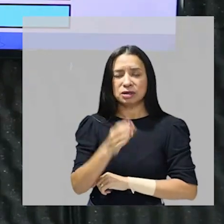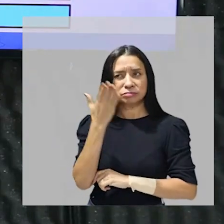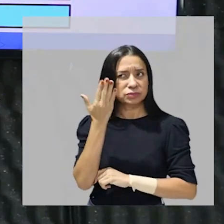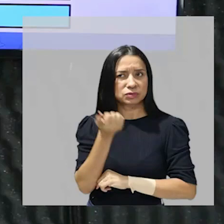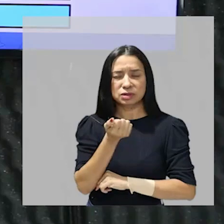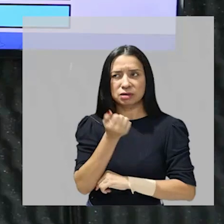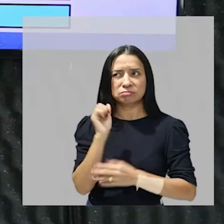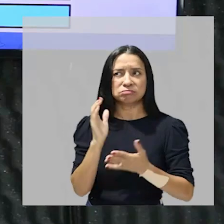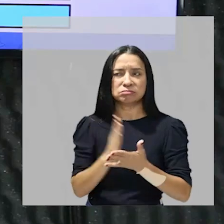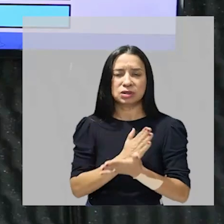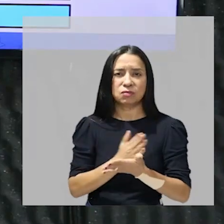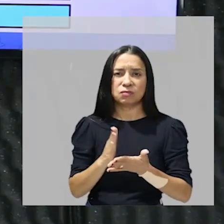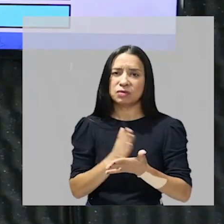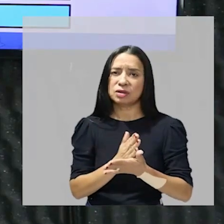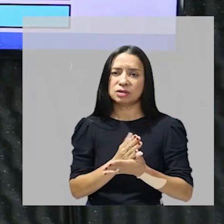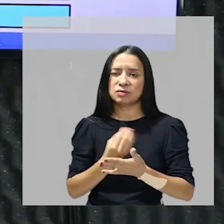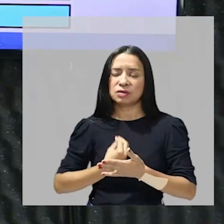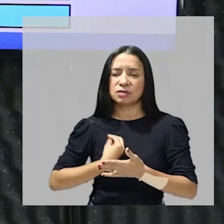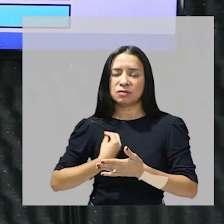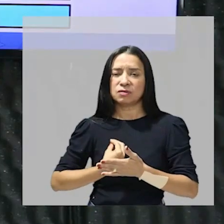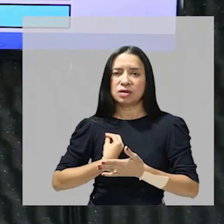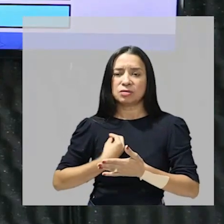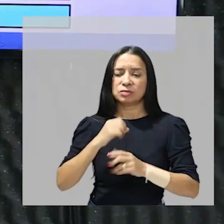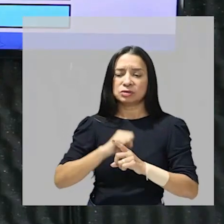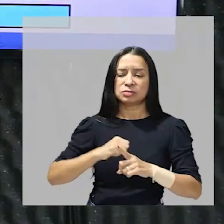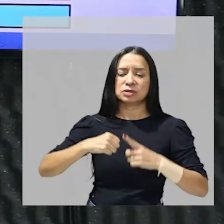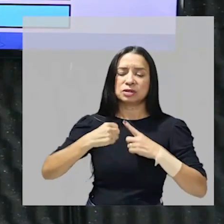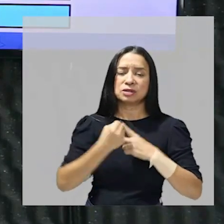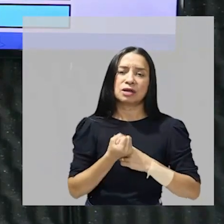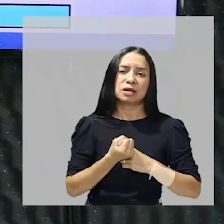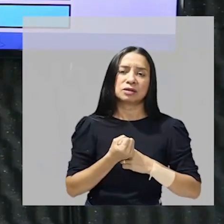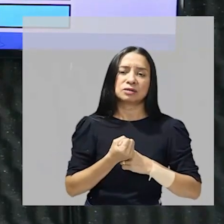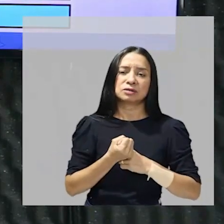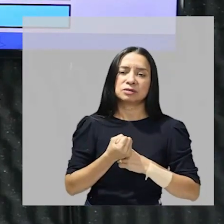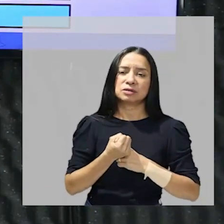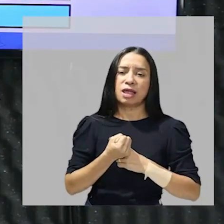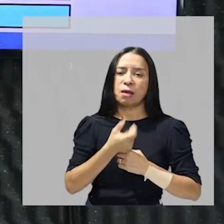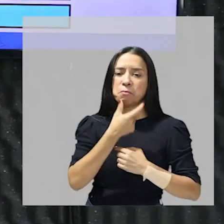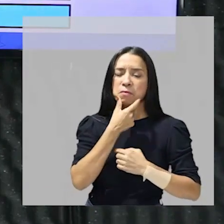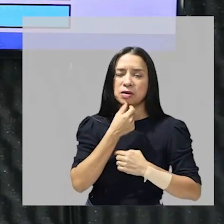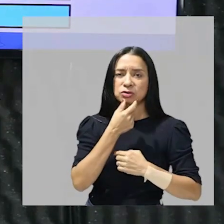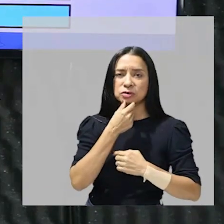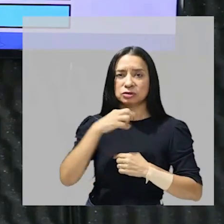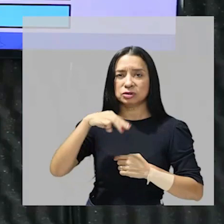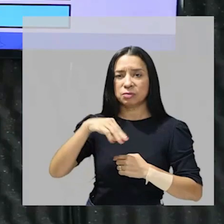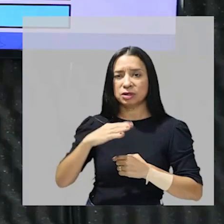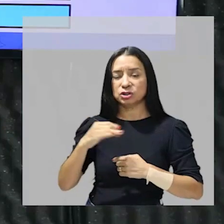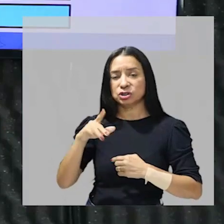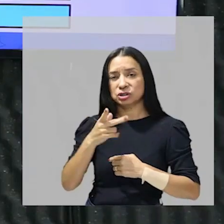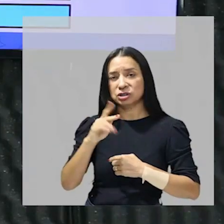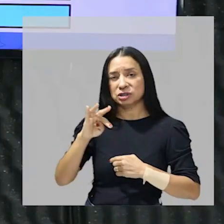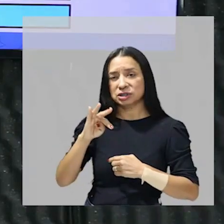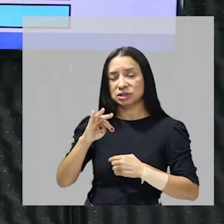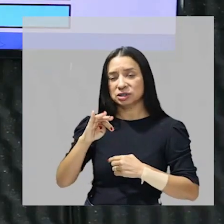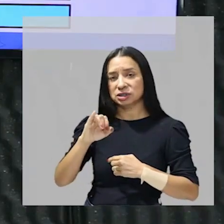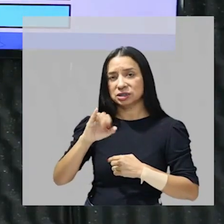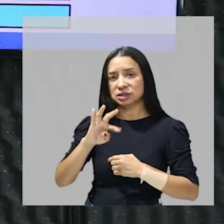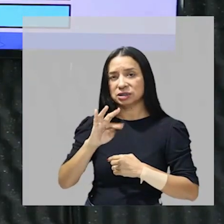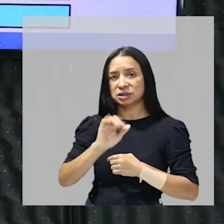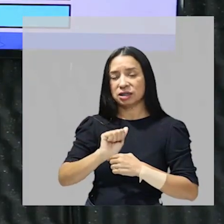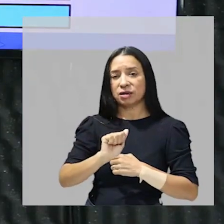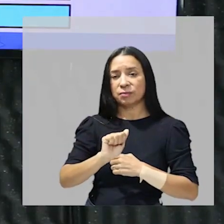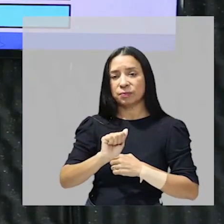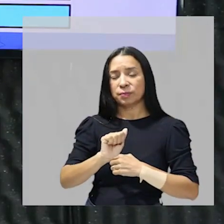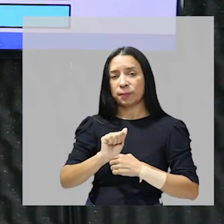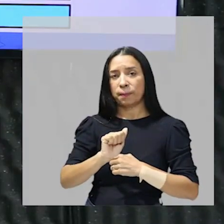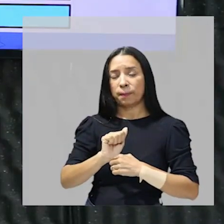raciocínio. Talvez nós vivemos numa sociedade que é altamente machista, onde essas práticas corporais, quando os homens fazem,